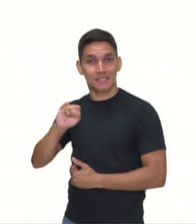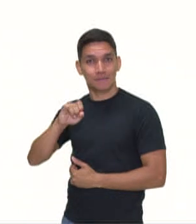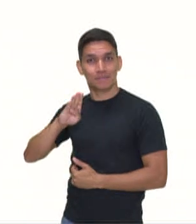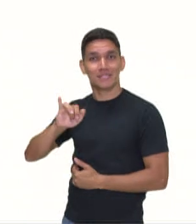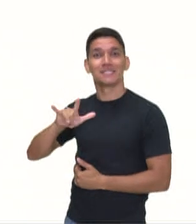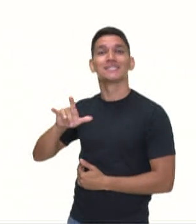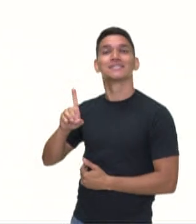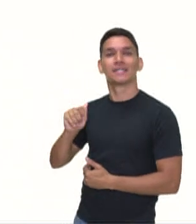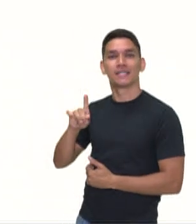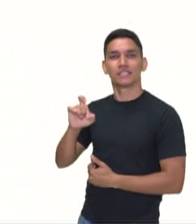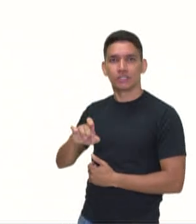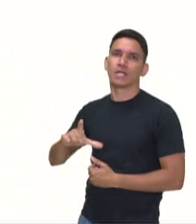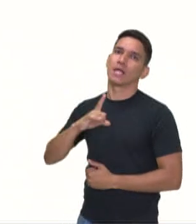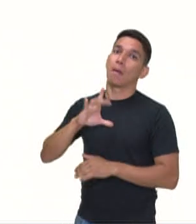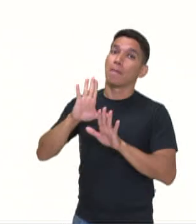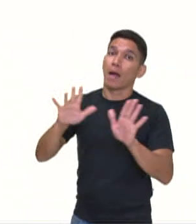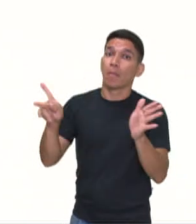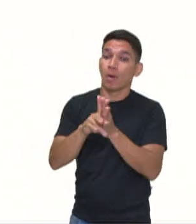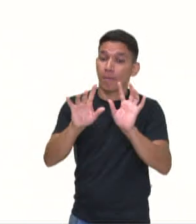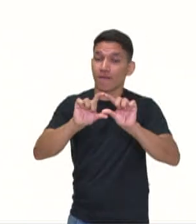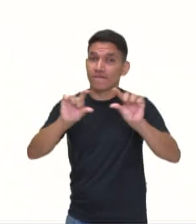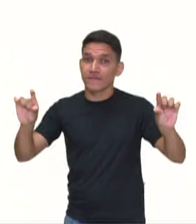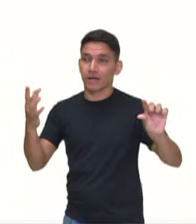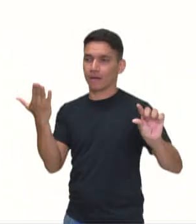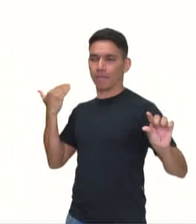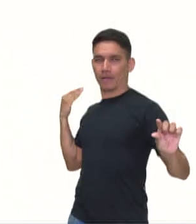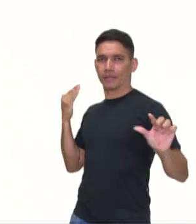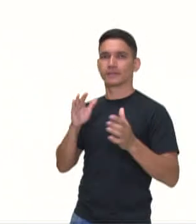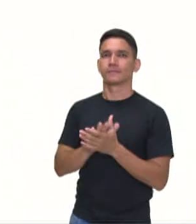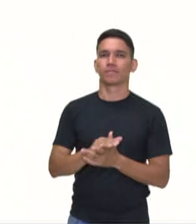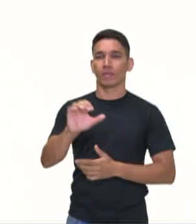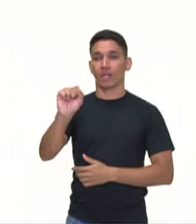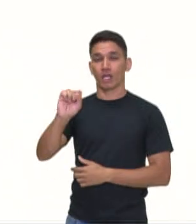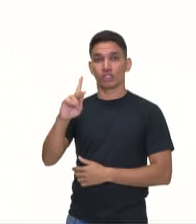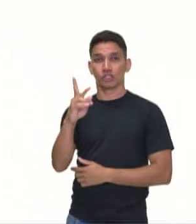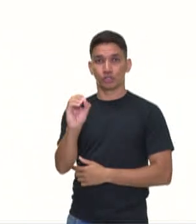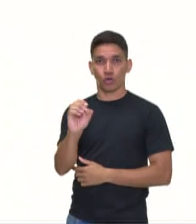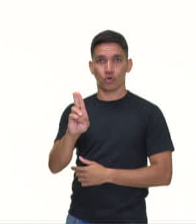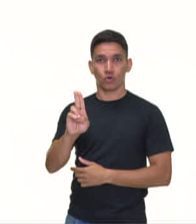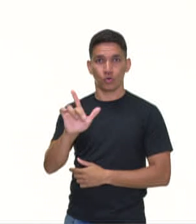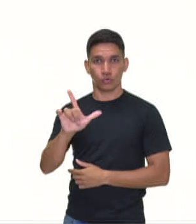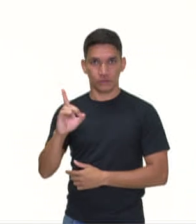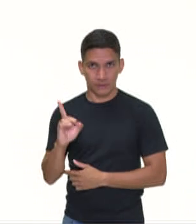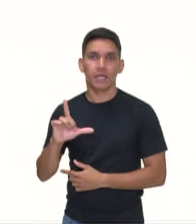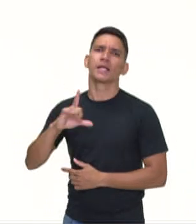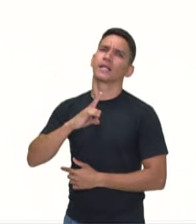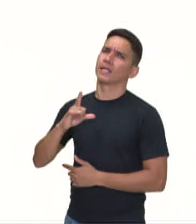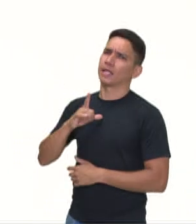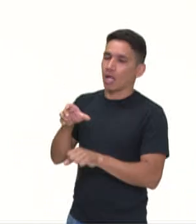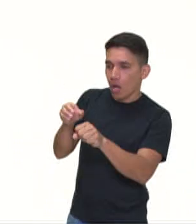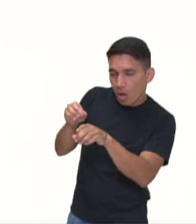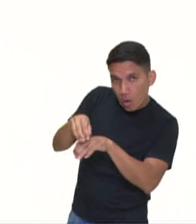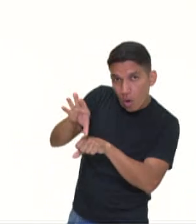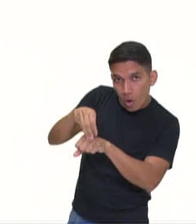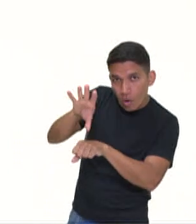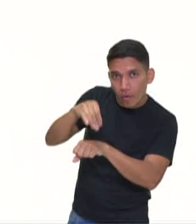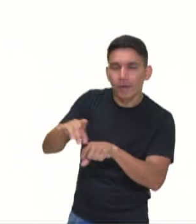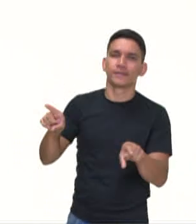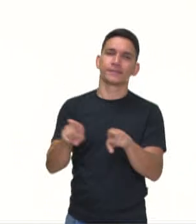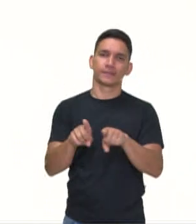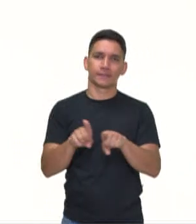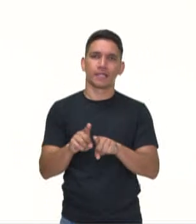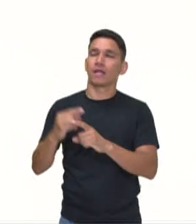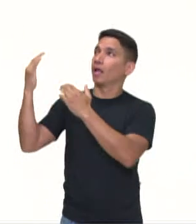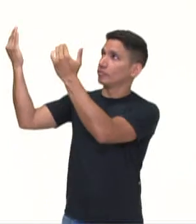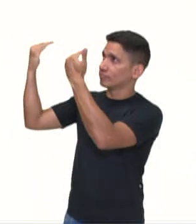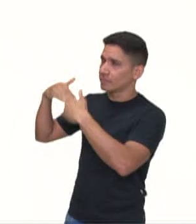utilizado em frases no passado. Should, conselho, obrigação, moral e recomendações. E ought to, com a